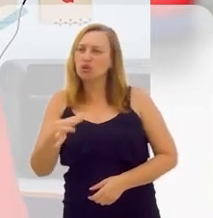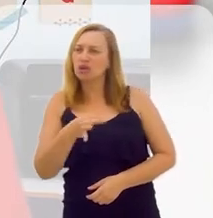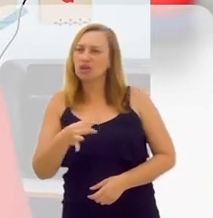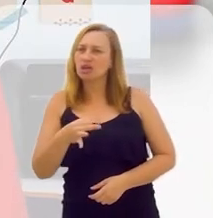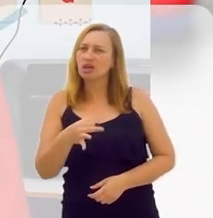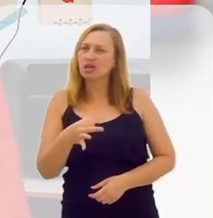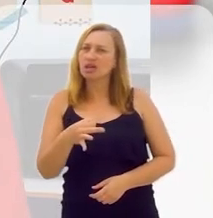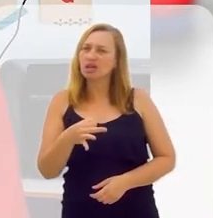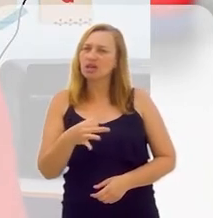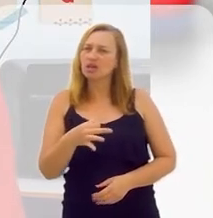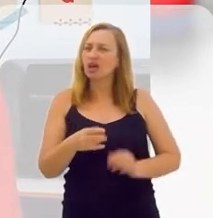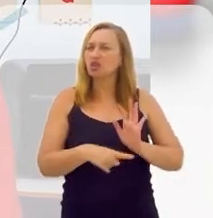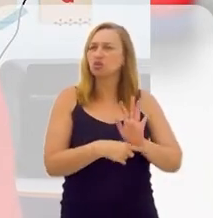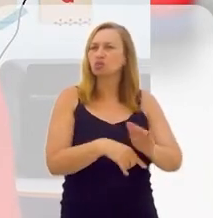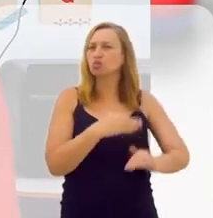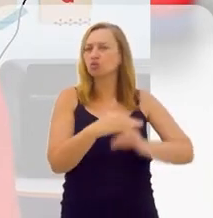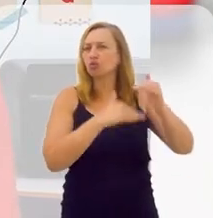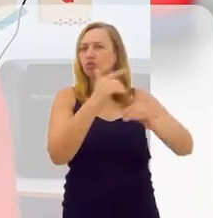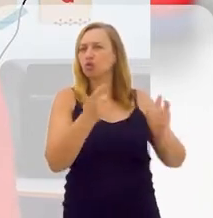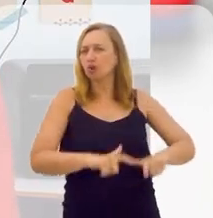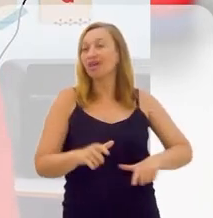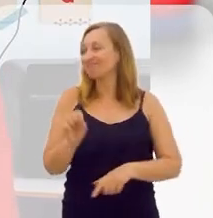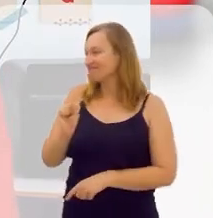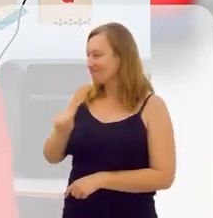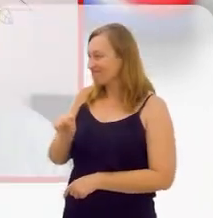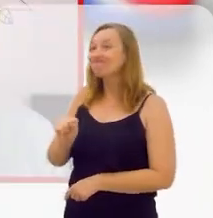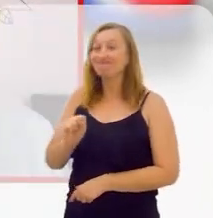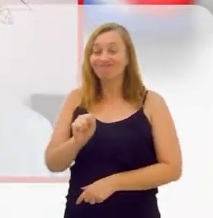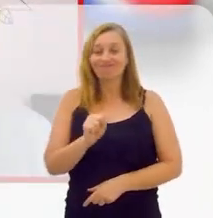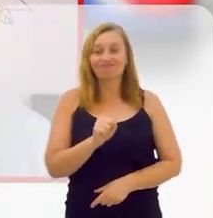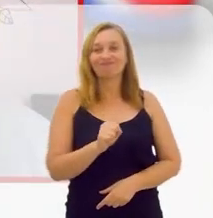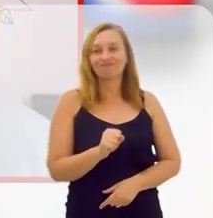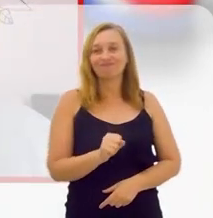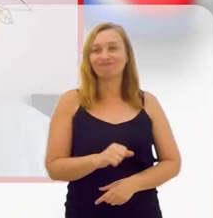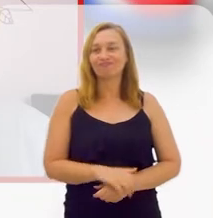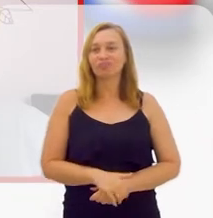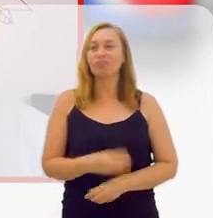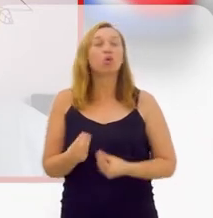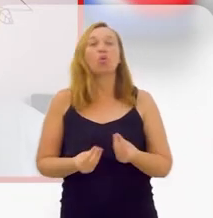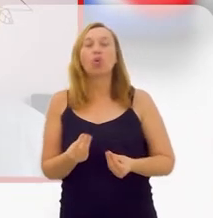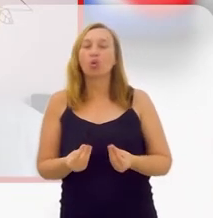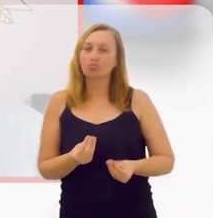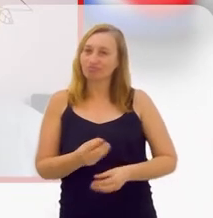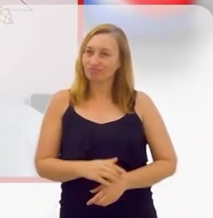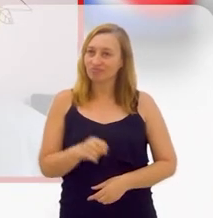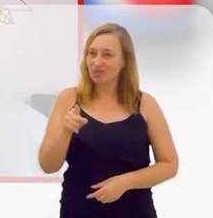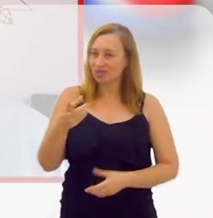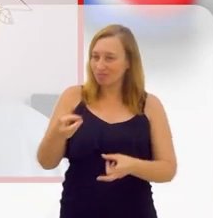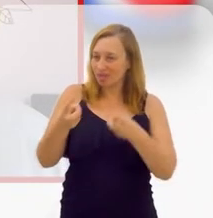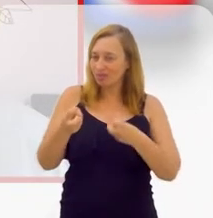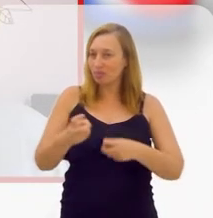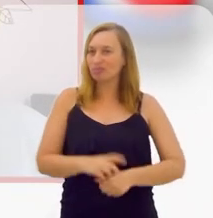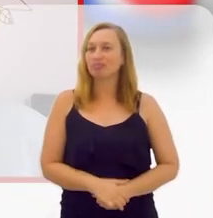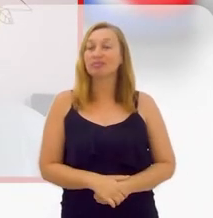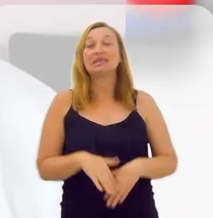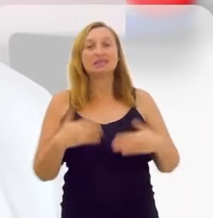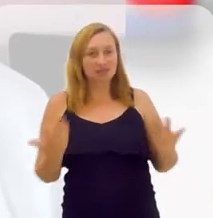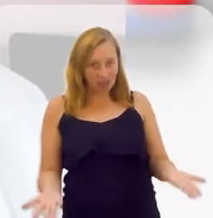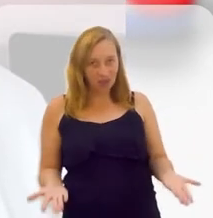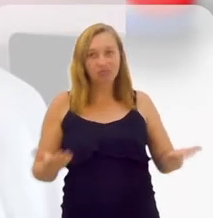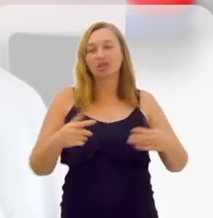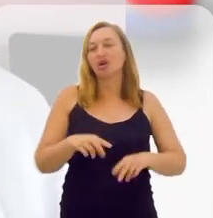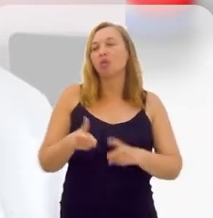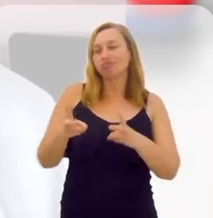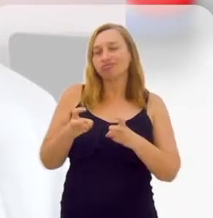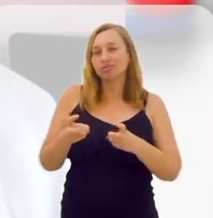moeda promoveu também o desenvolvimento local? Sim, bastante. De que forma, assim, você percebe isso?